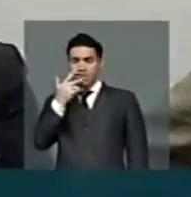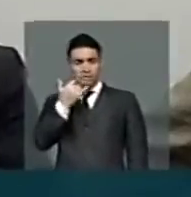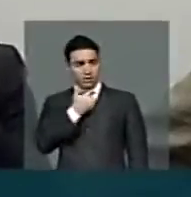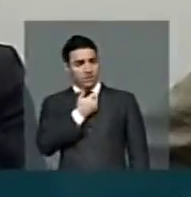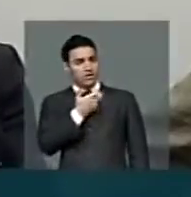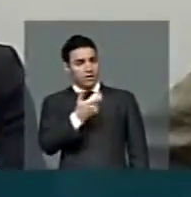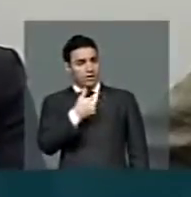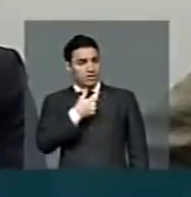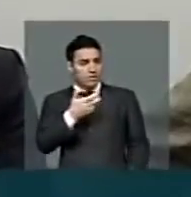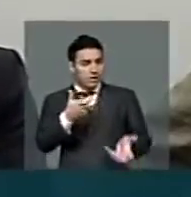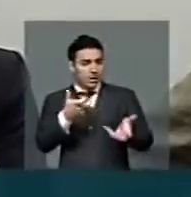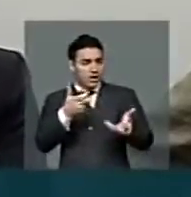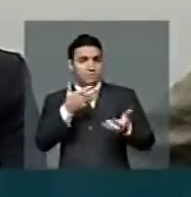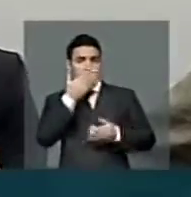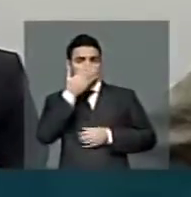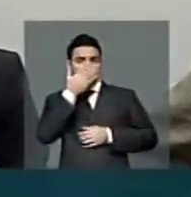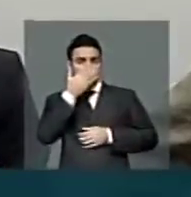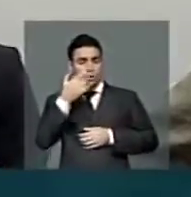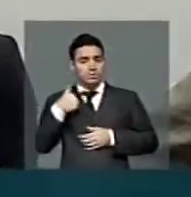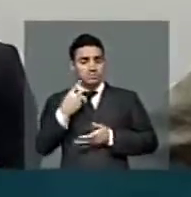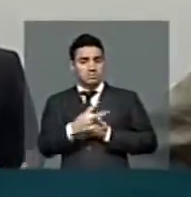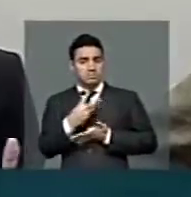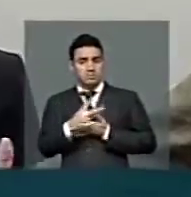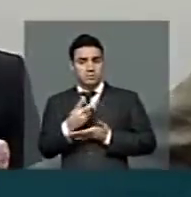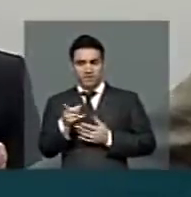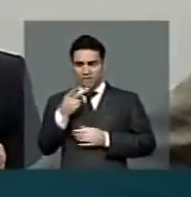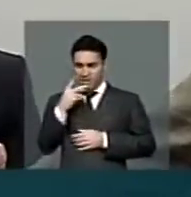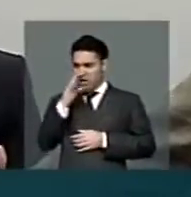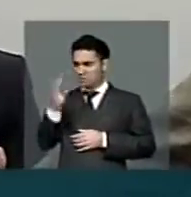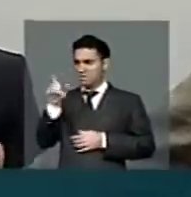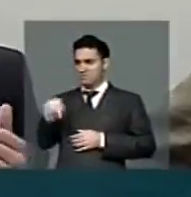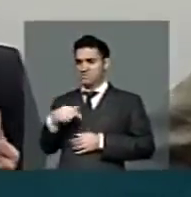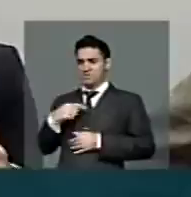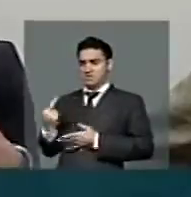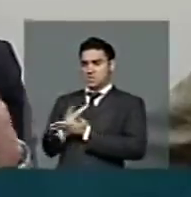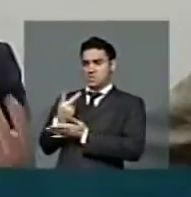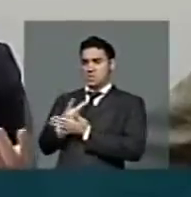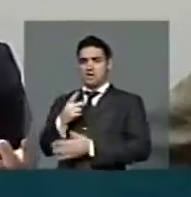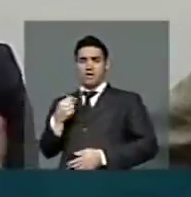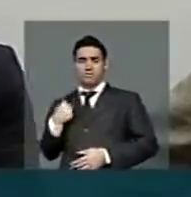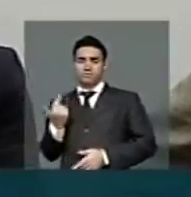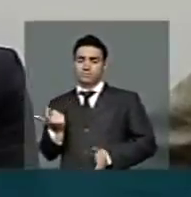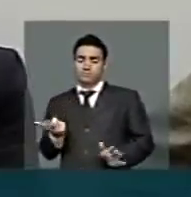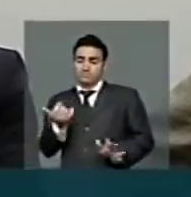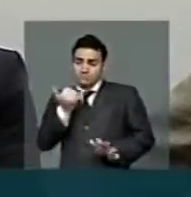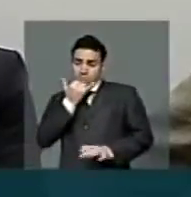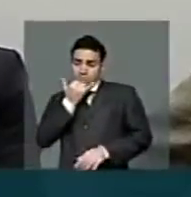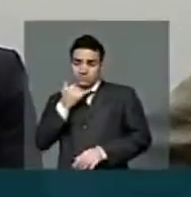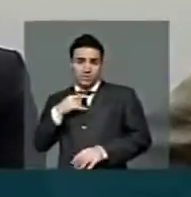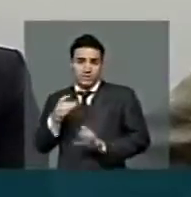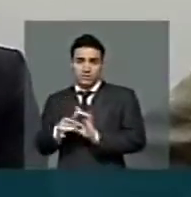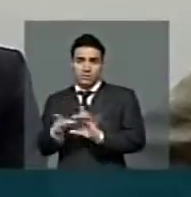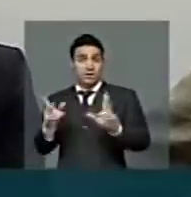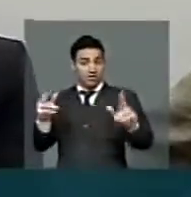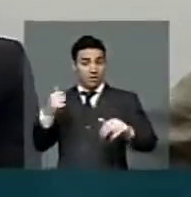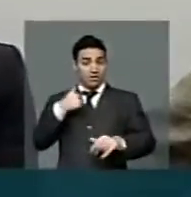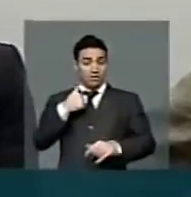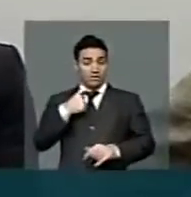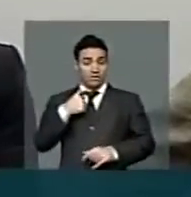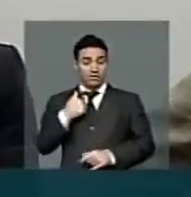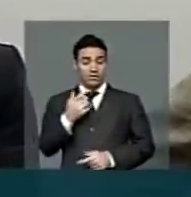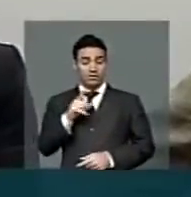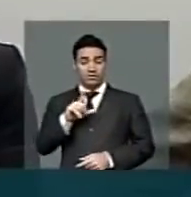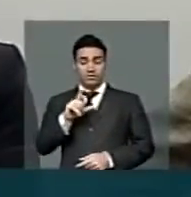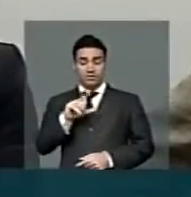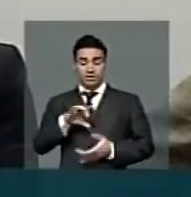eu escolhi ser prostituta, que ela fez a escolha errada? Ora, ela tem essa liberdade, assim como eu tive a liberdade de escolher ser